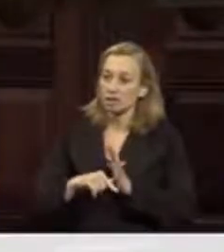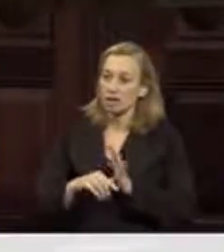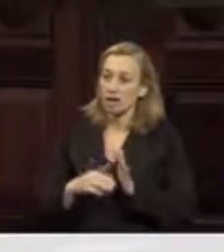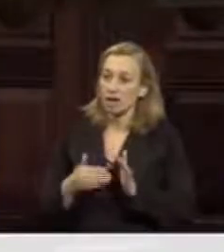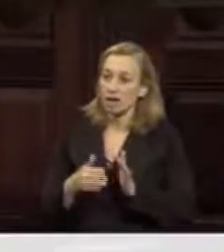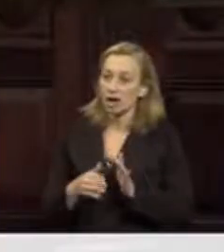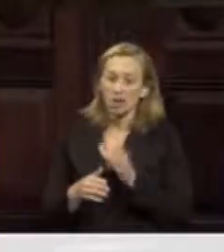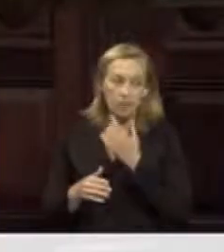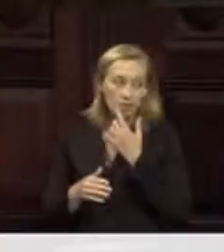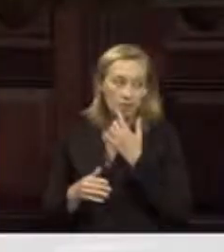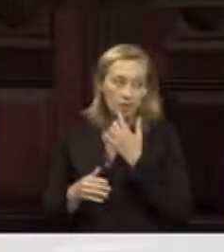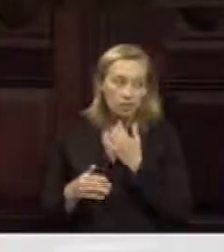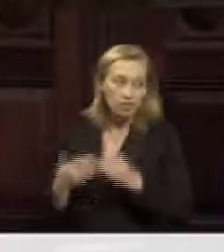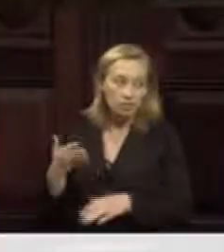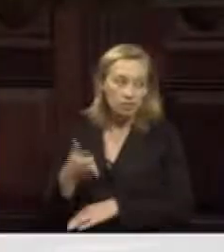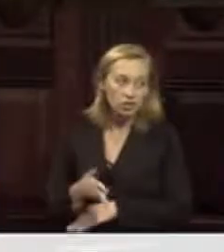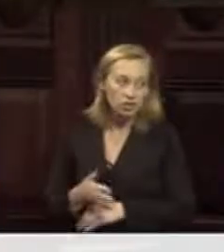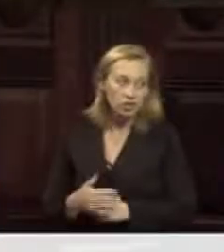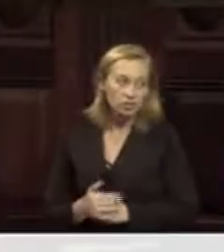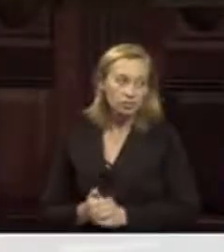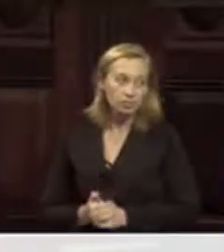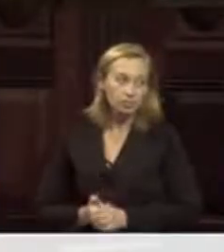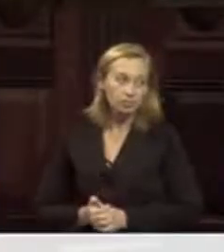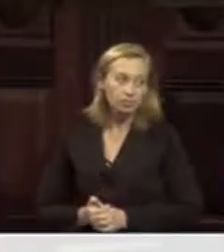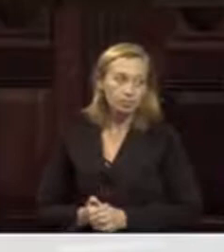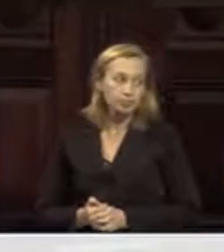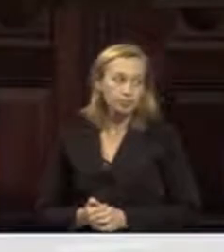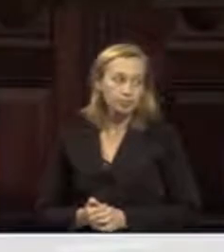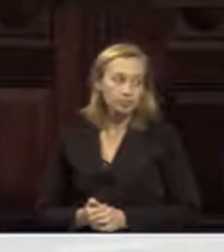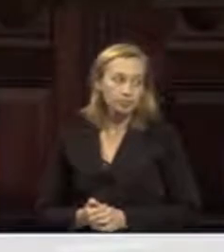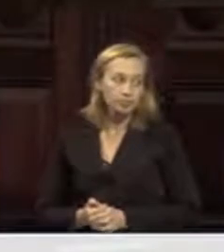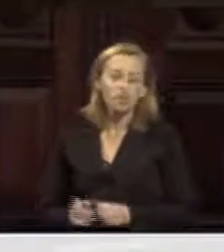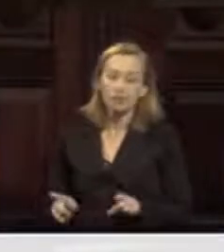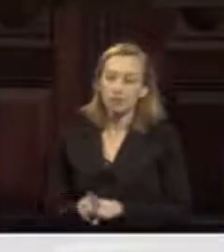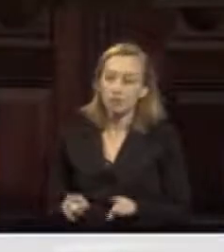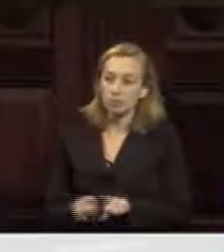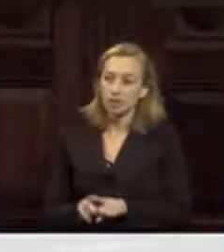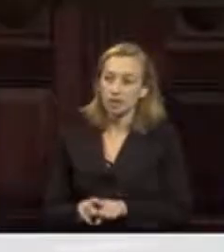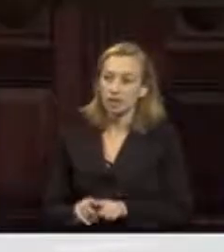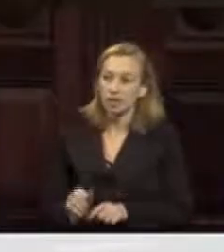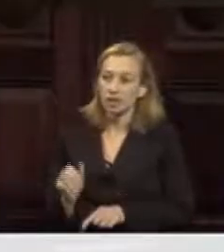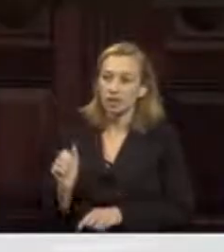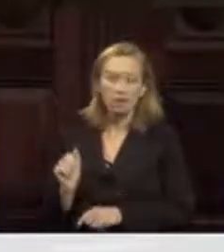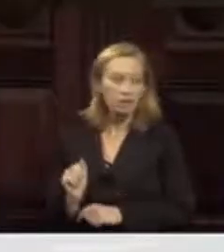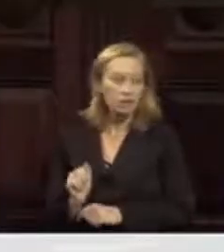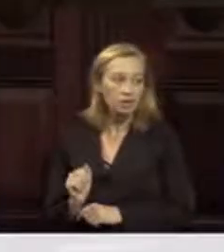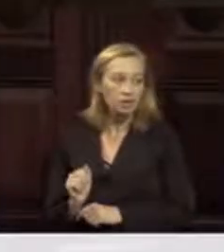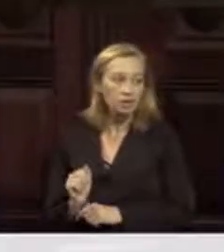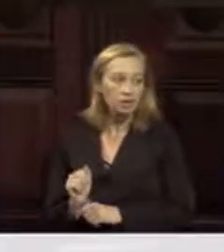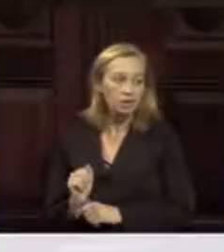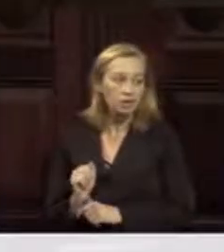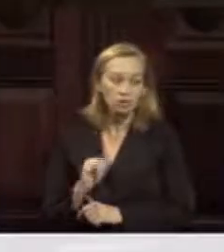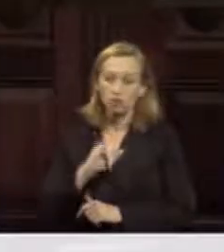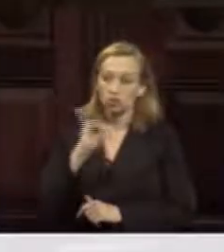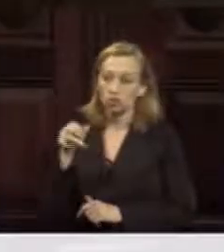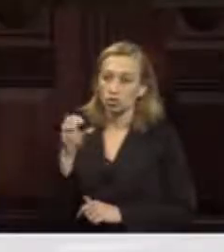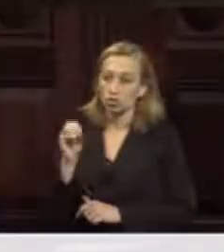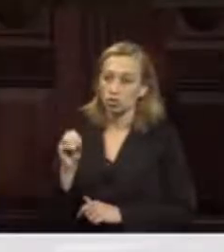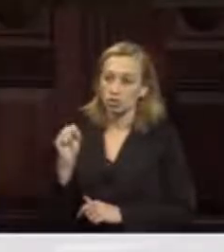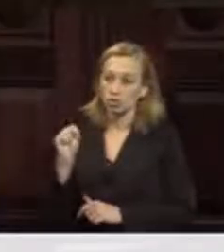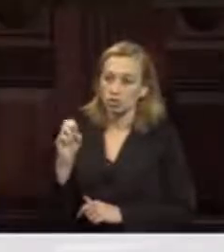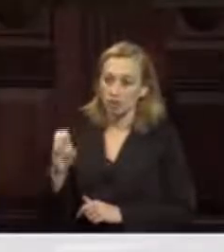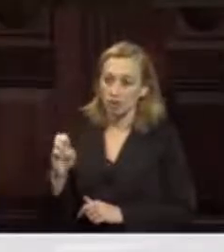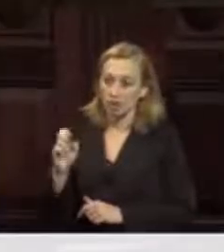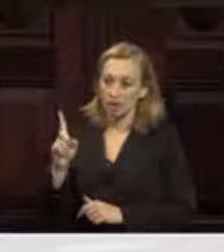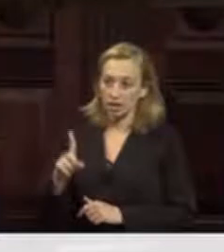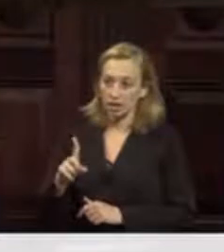Luciano da Silva Coelho, que trabalhava como segurança em um estabelecimento comercial, em seu horário de